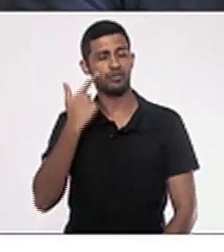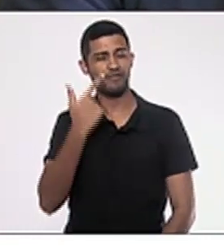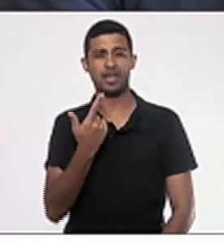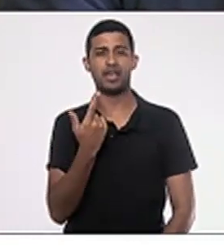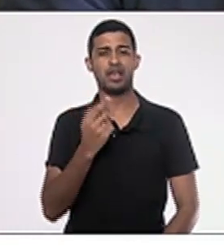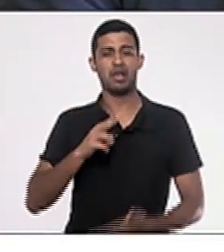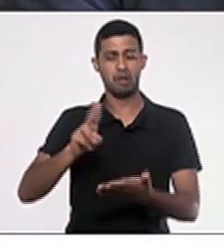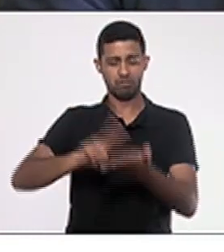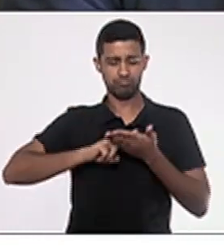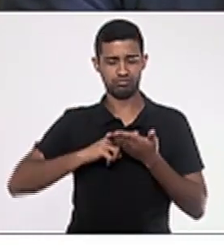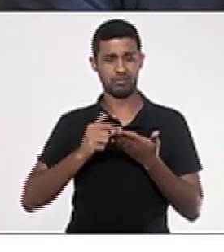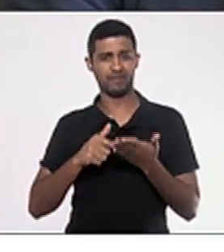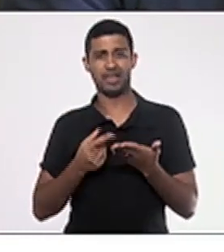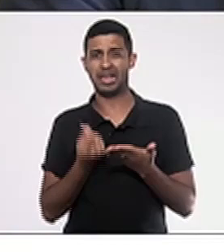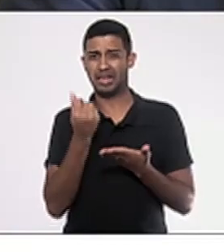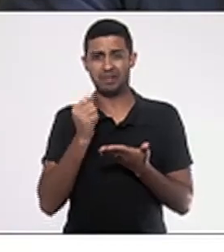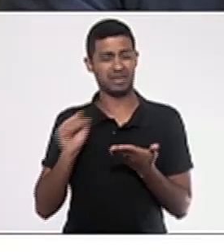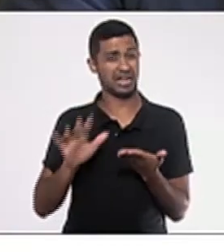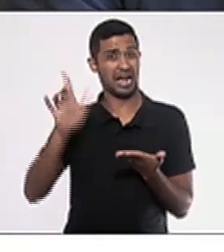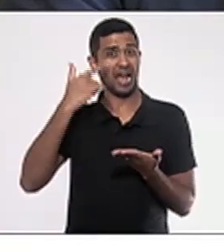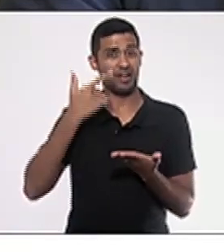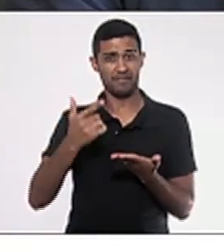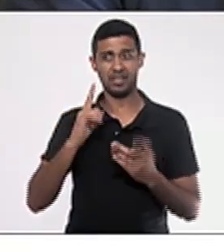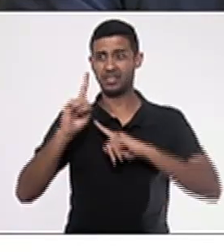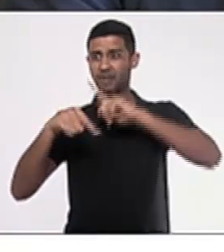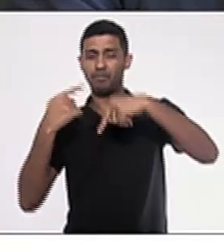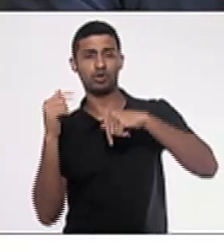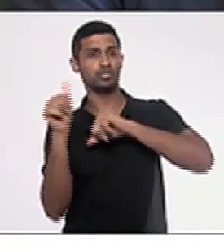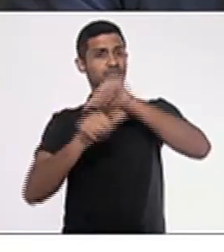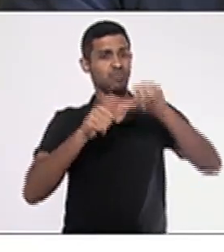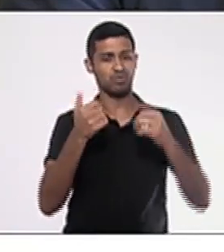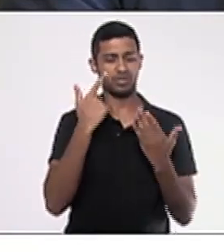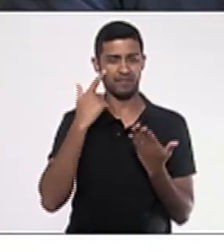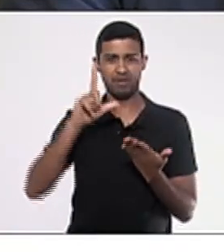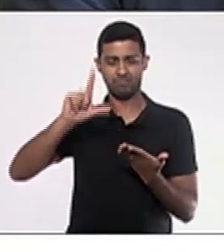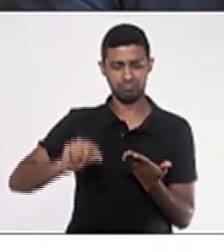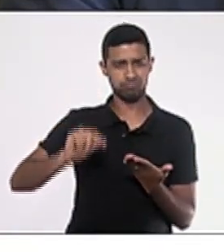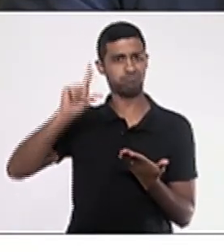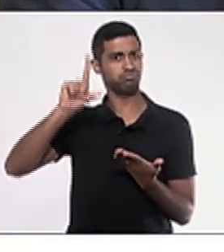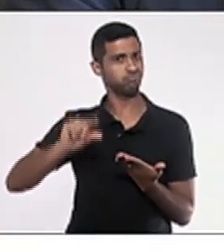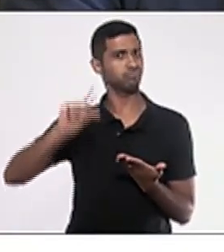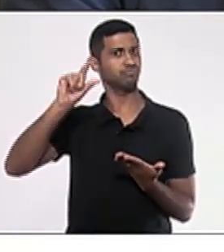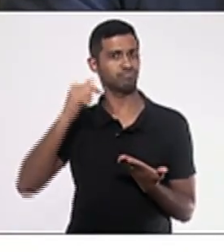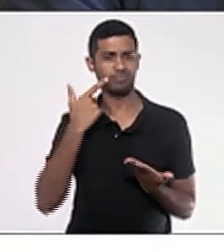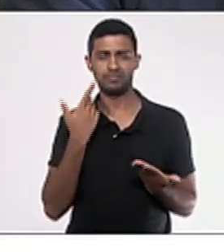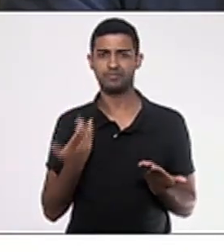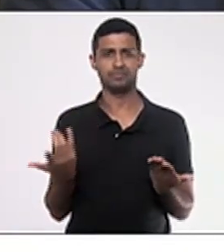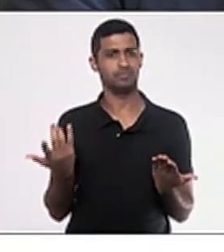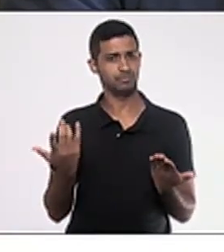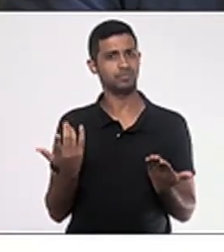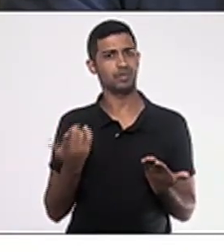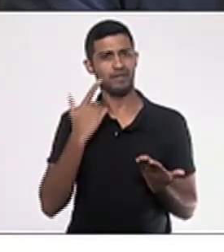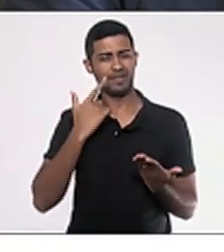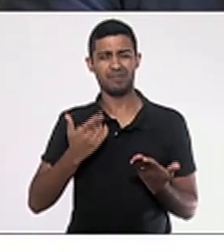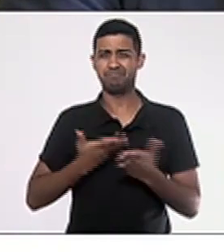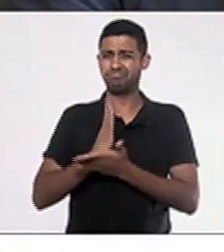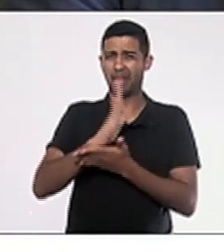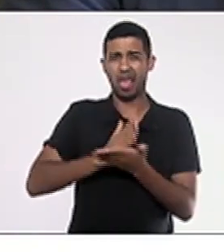conta, de um mês vem um básico, depois vem um aumento, que até